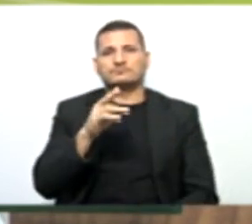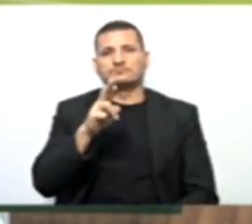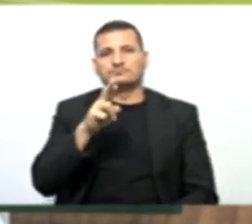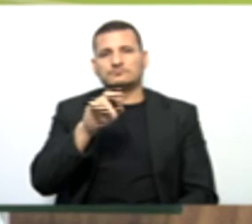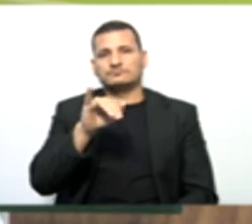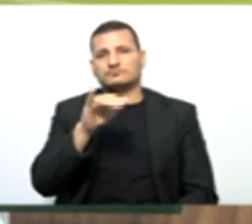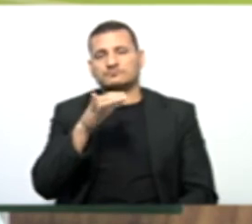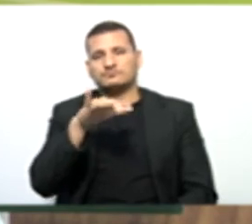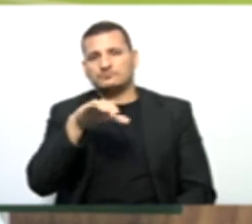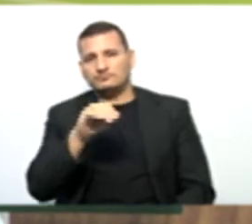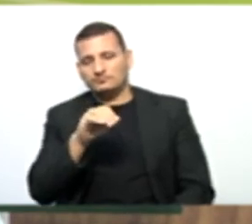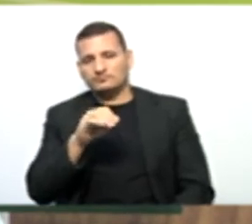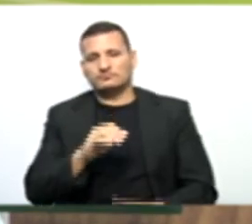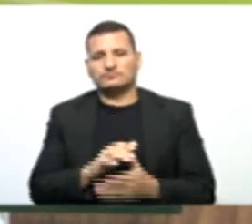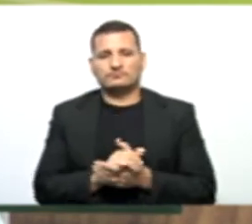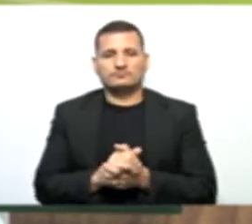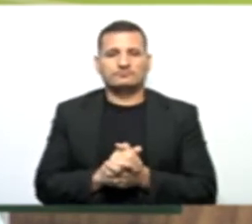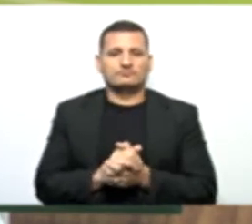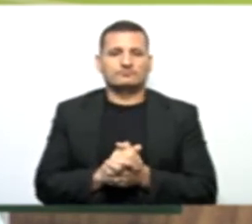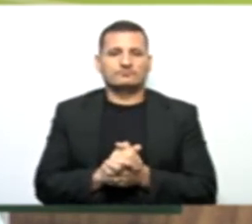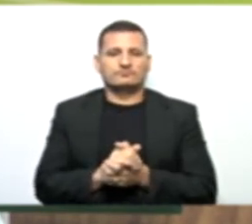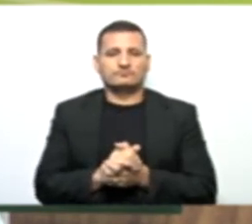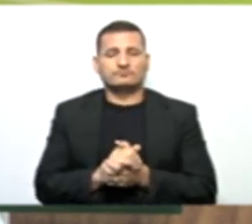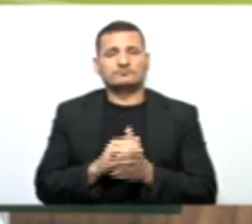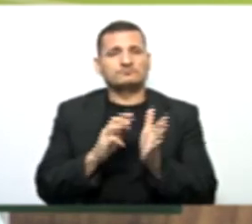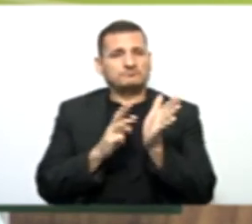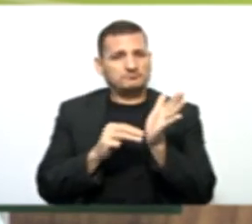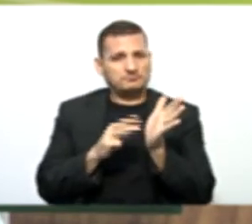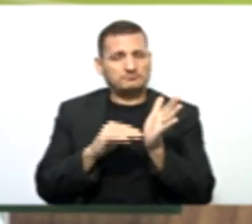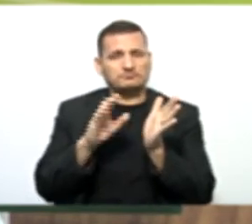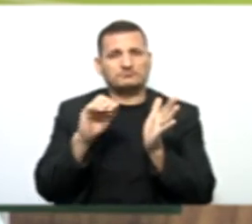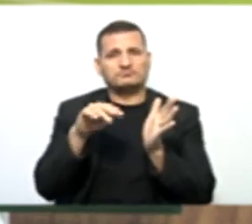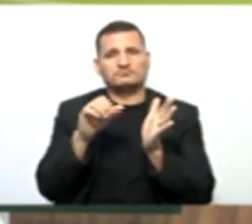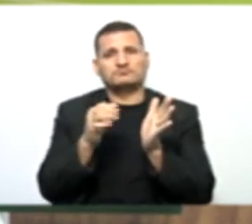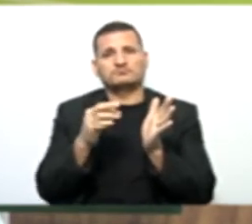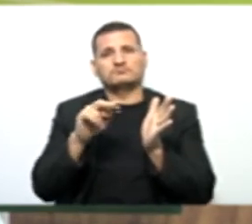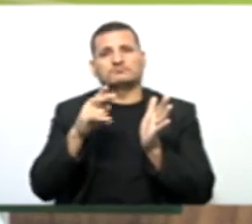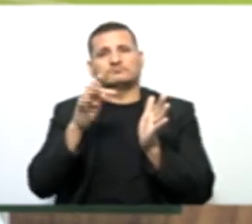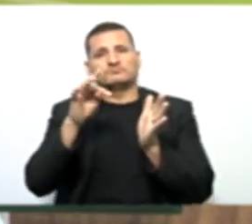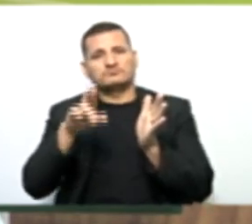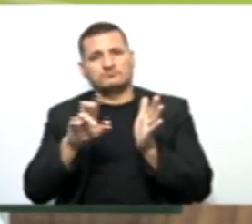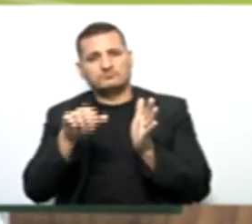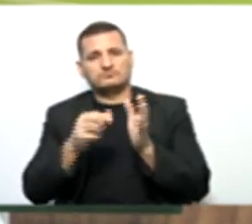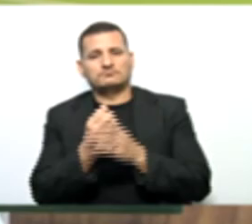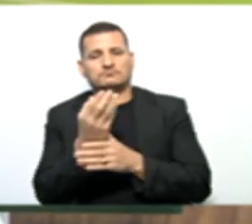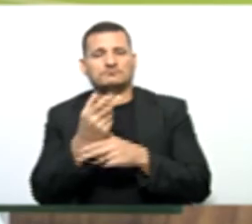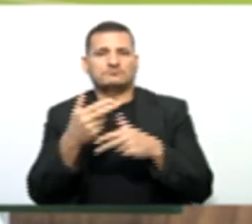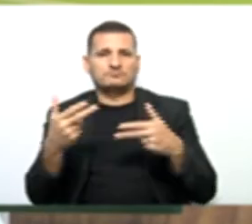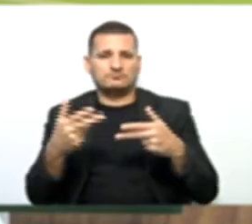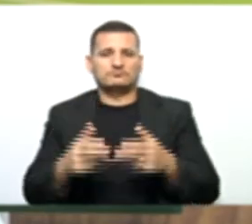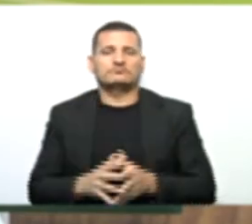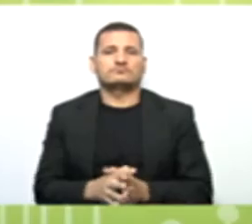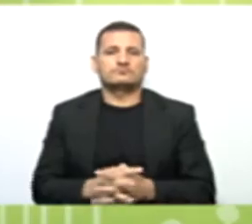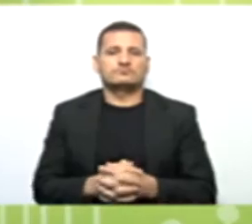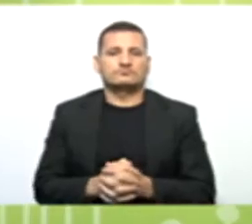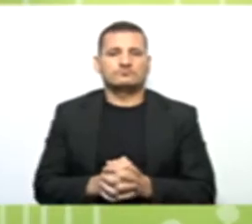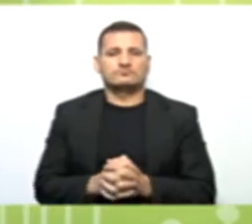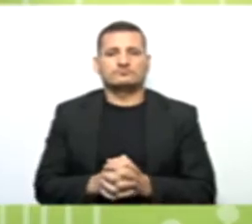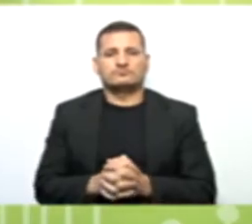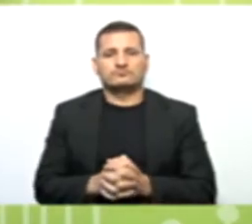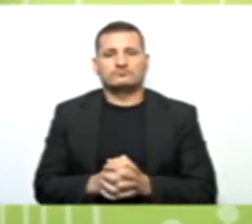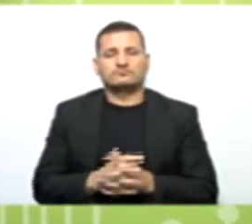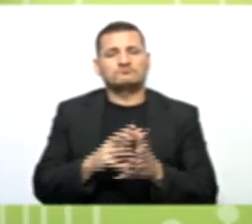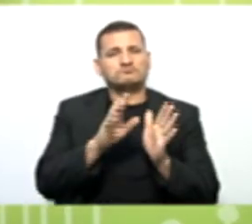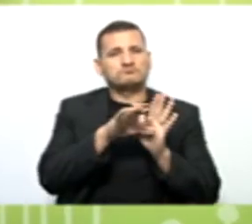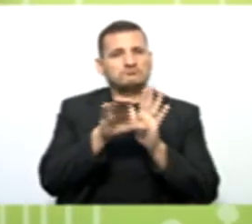Oeste, foi mais direto. Ele falou, o método construtor é a criação de um objeto. Dois conceitos